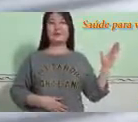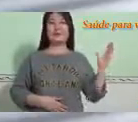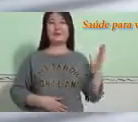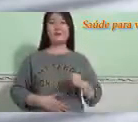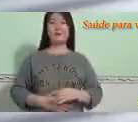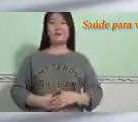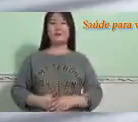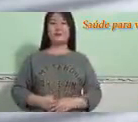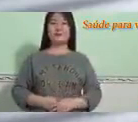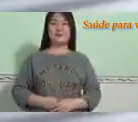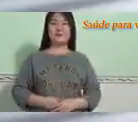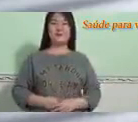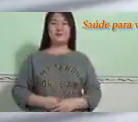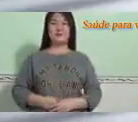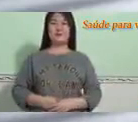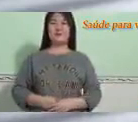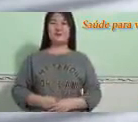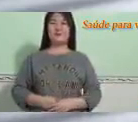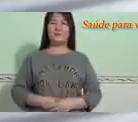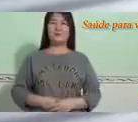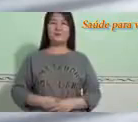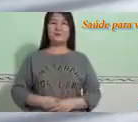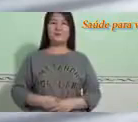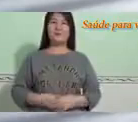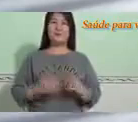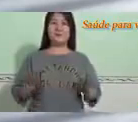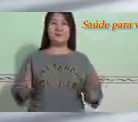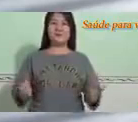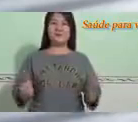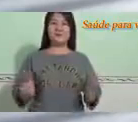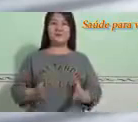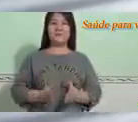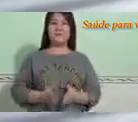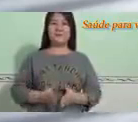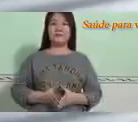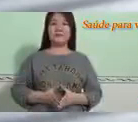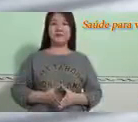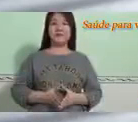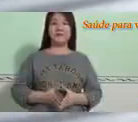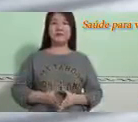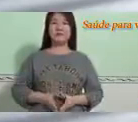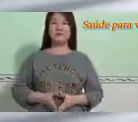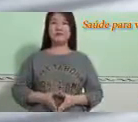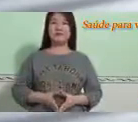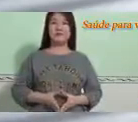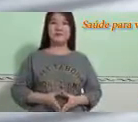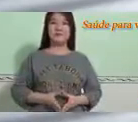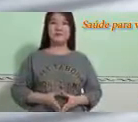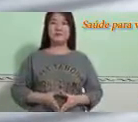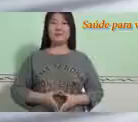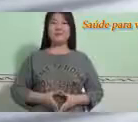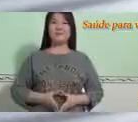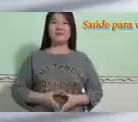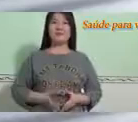pencilina, testeparasaber se a pessoa é alérgica à penicilina. Consiste em esfregar uma pequena quantidade deste